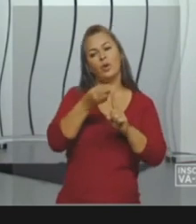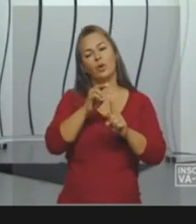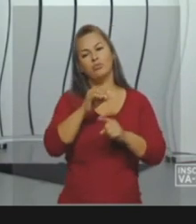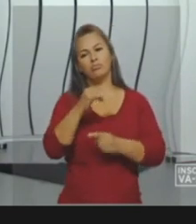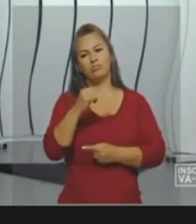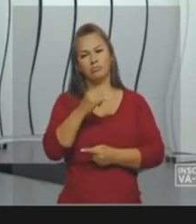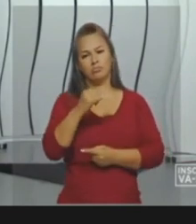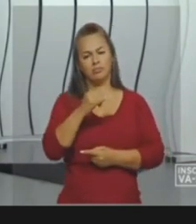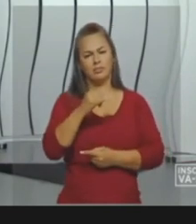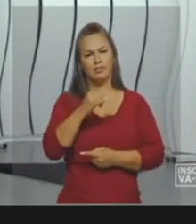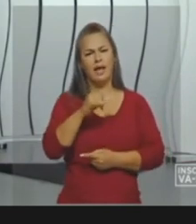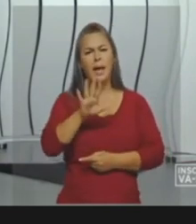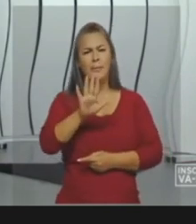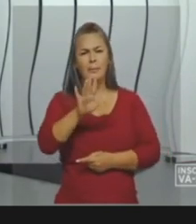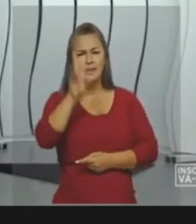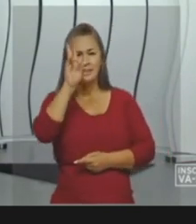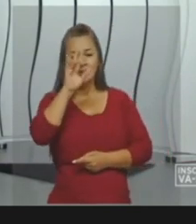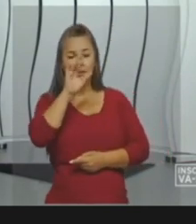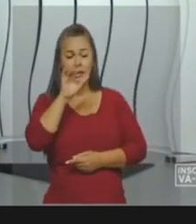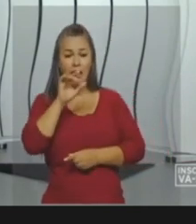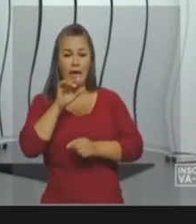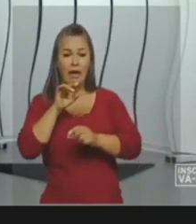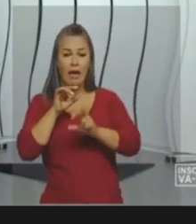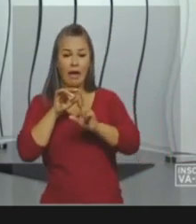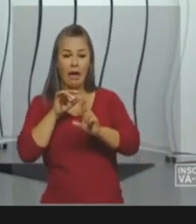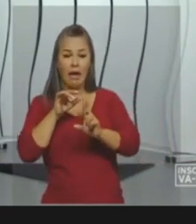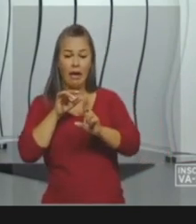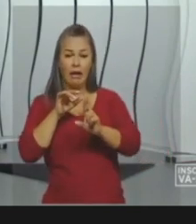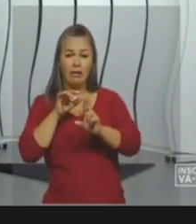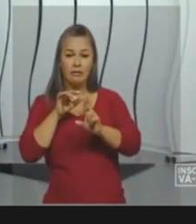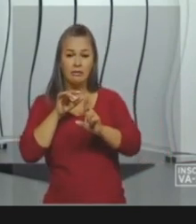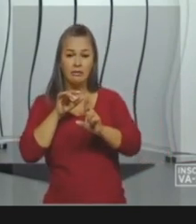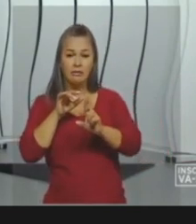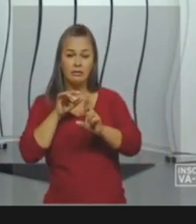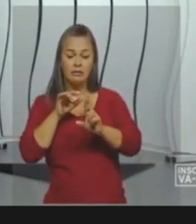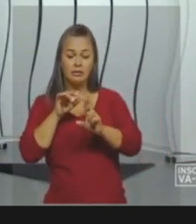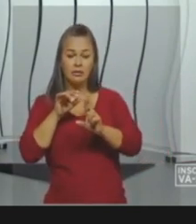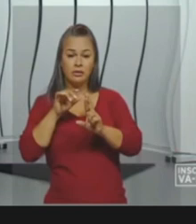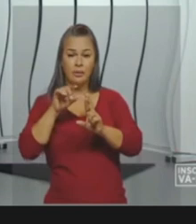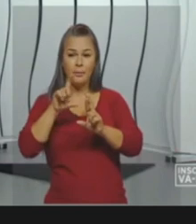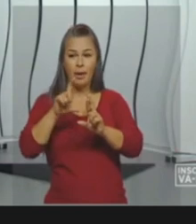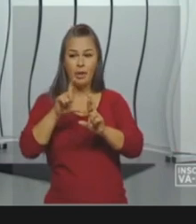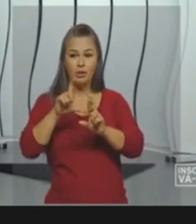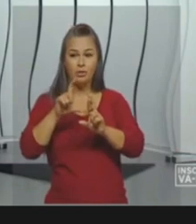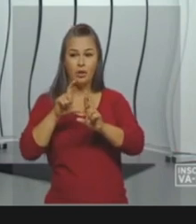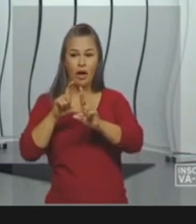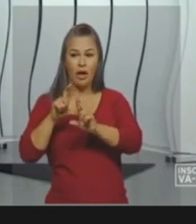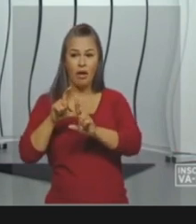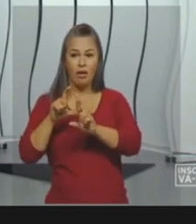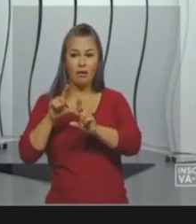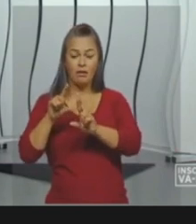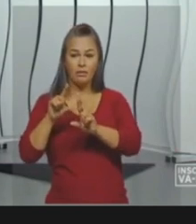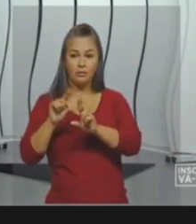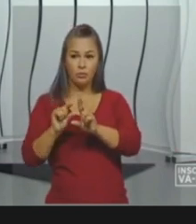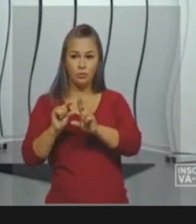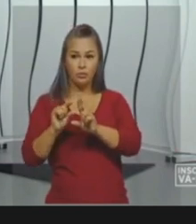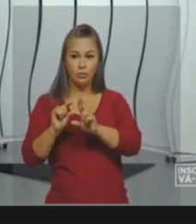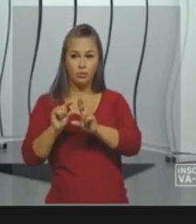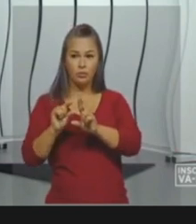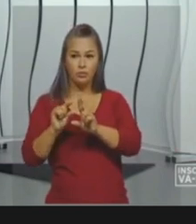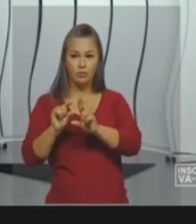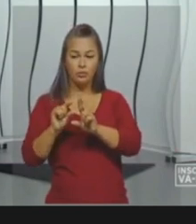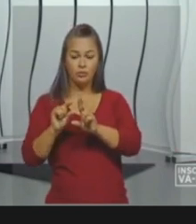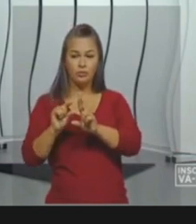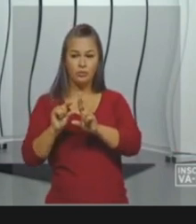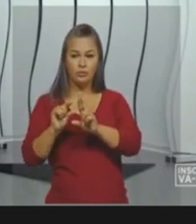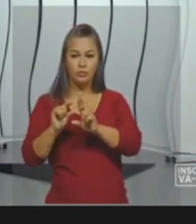sempre domina sobre o Rzinho? Por quê? Porque letras maiúsculas na genética indicam os genes